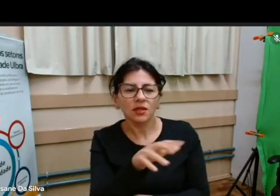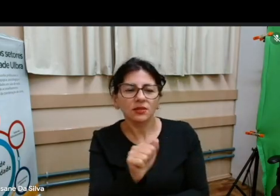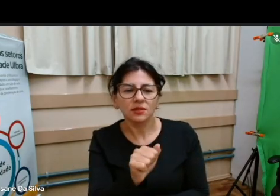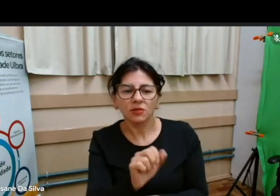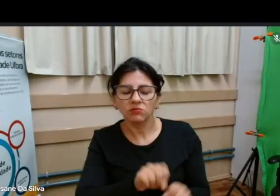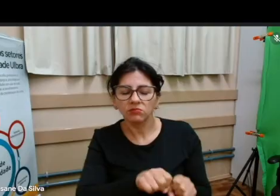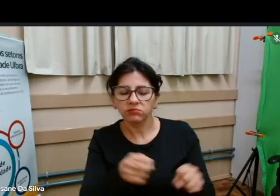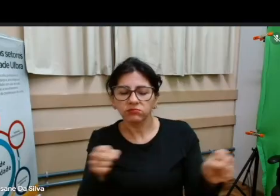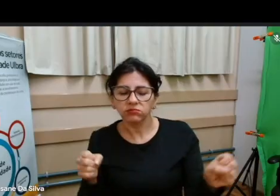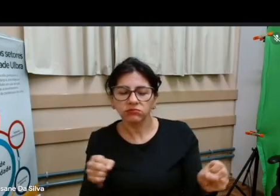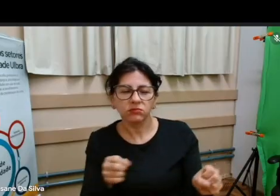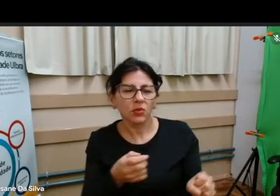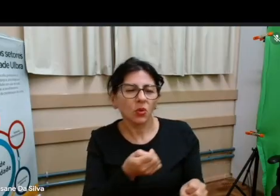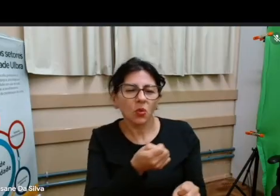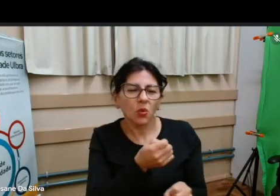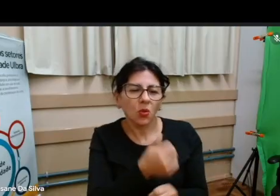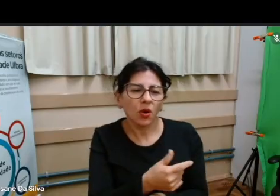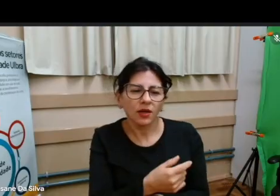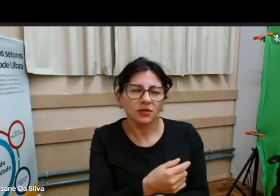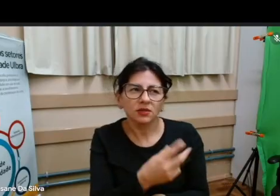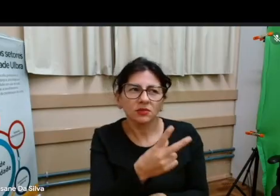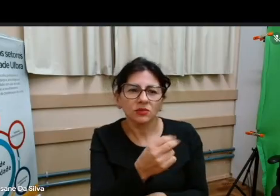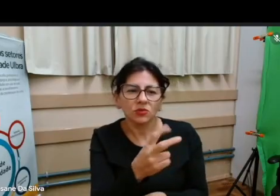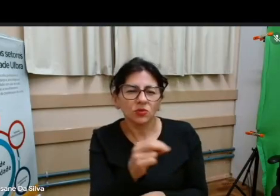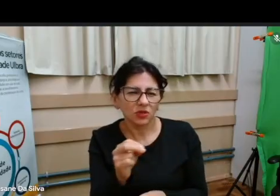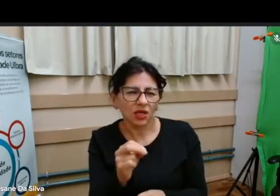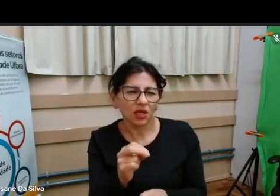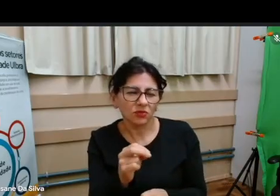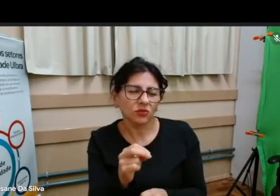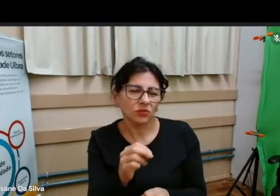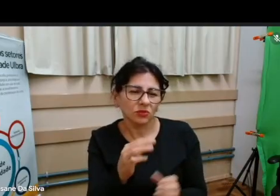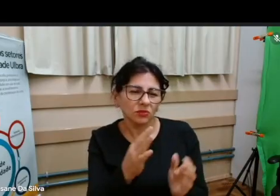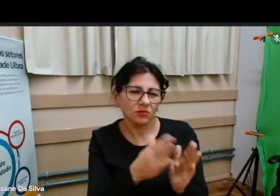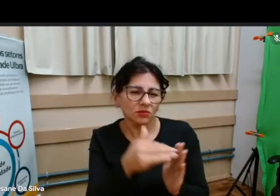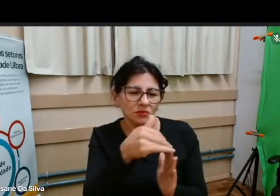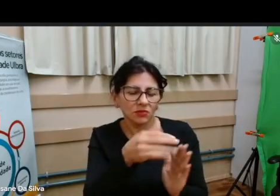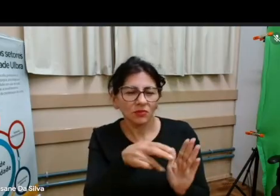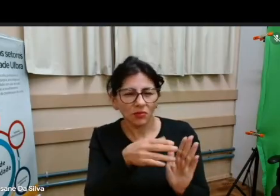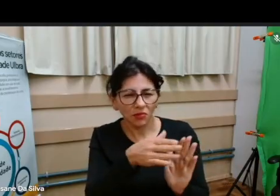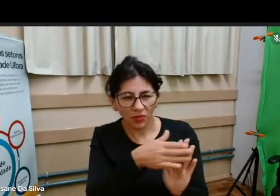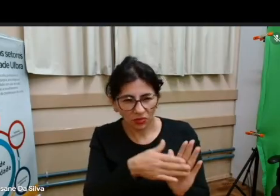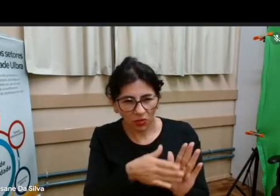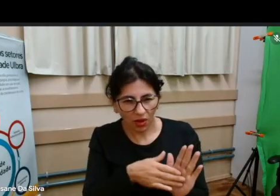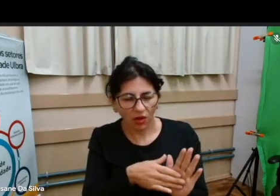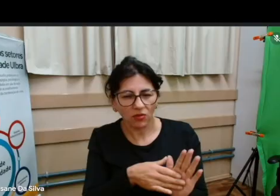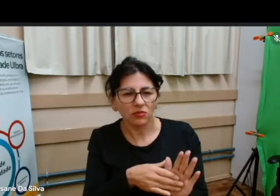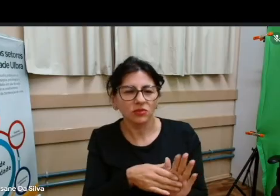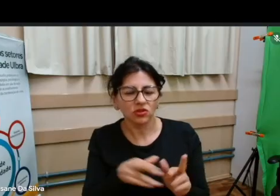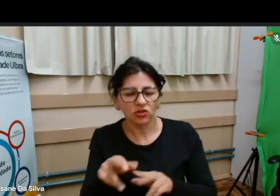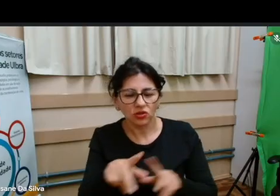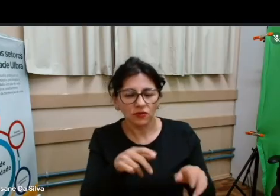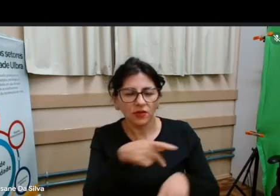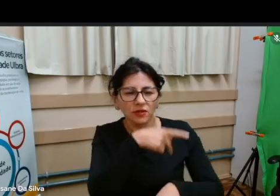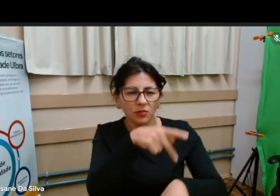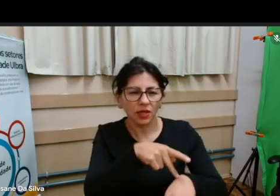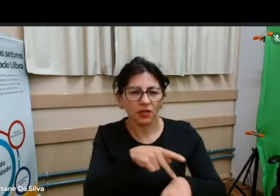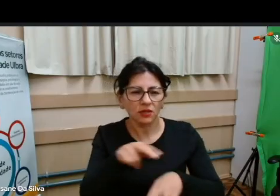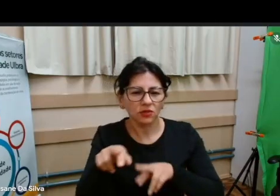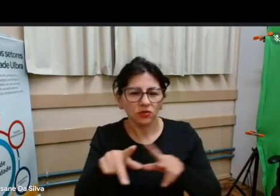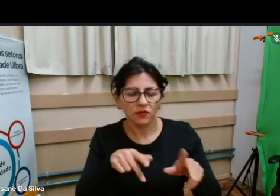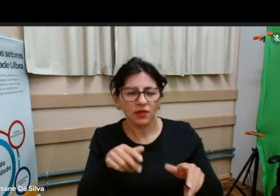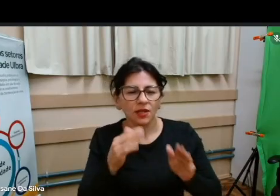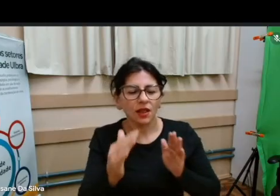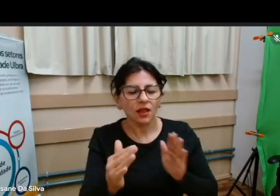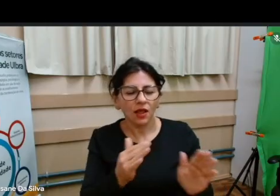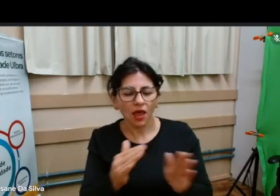né de diferentes países diferentes épocas e eu vou não vou vai dar tempo de me deter mas eu queria um que eu